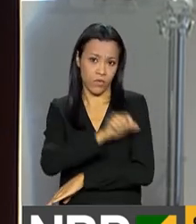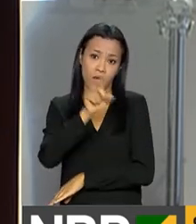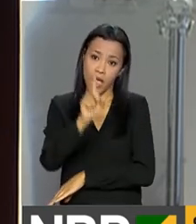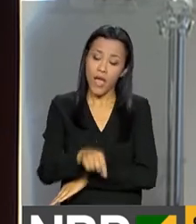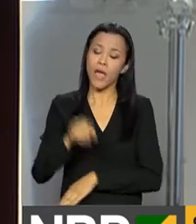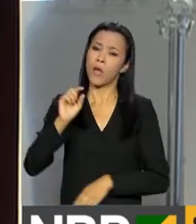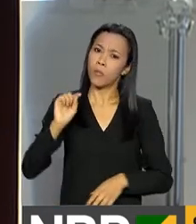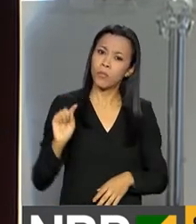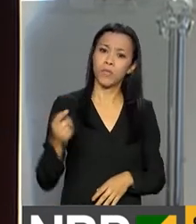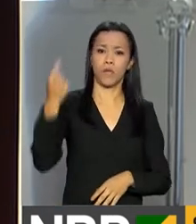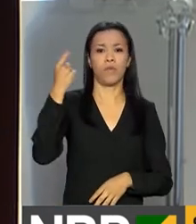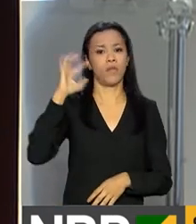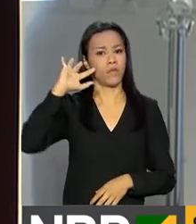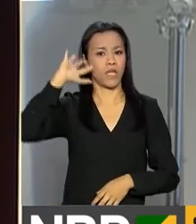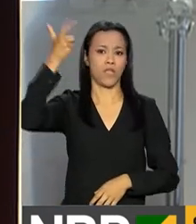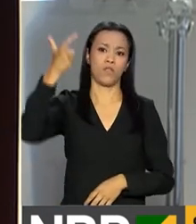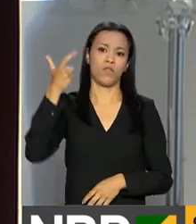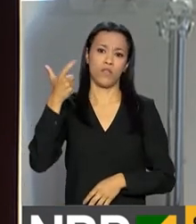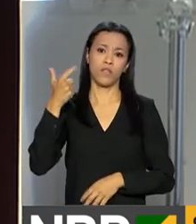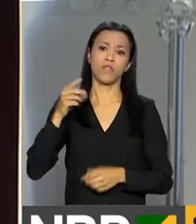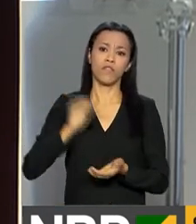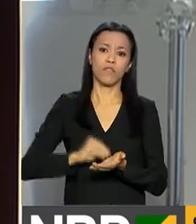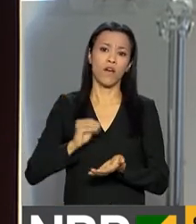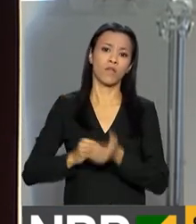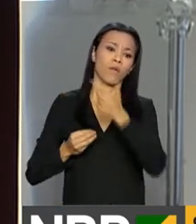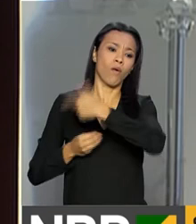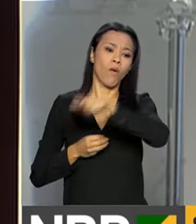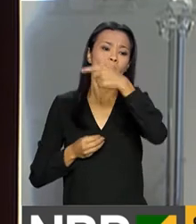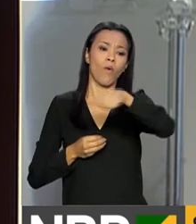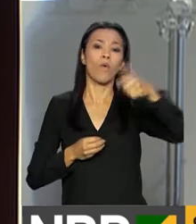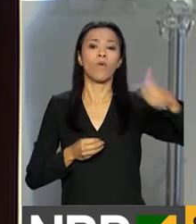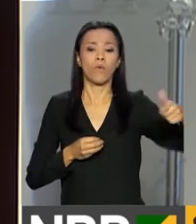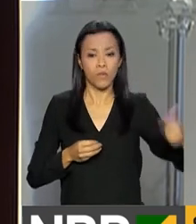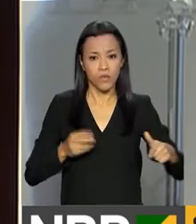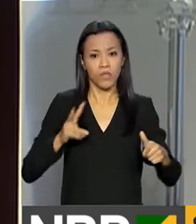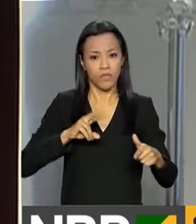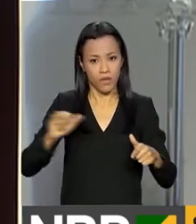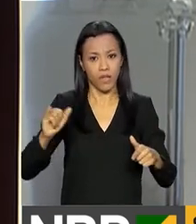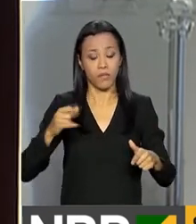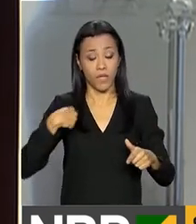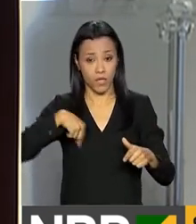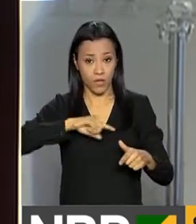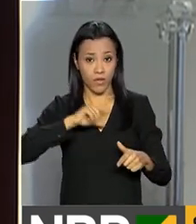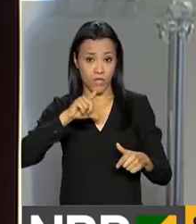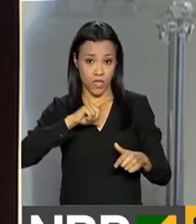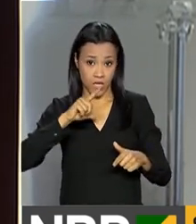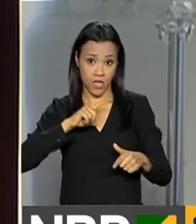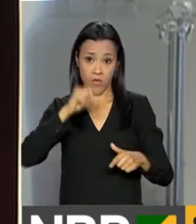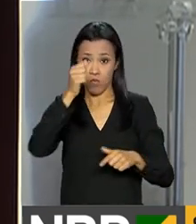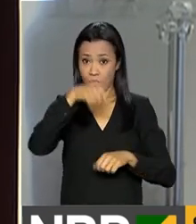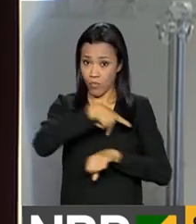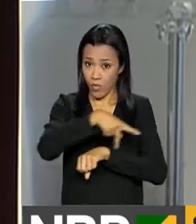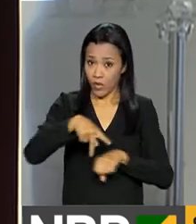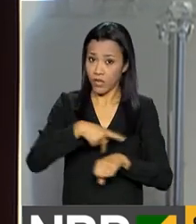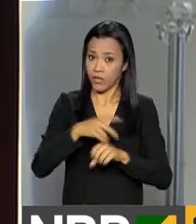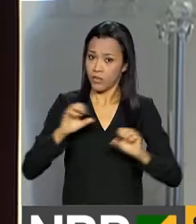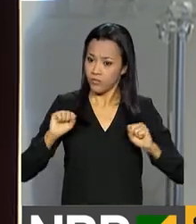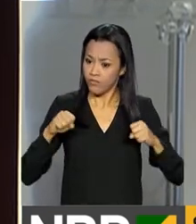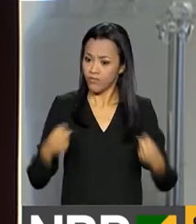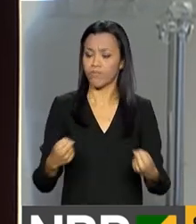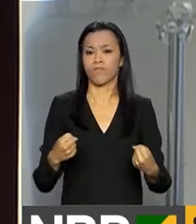passo de outros que virão para que a gente possa ter um Estado que seja muito mais um Estado